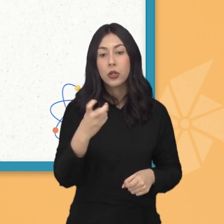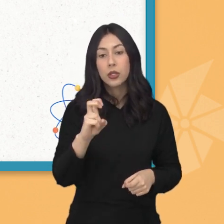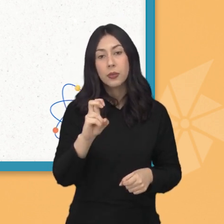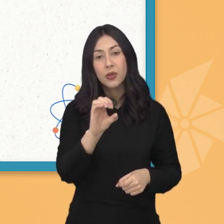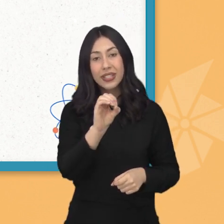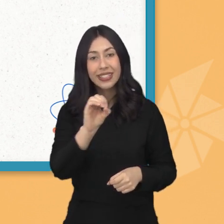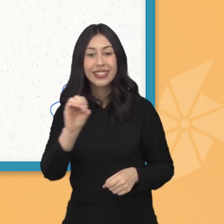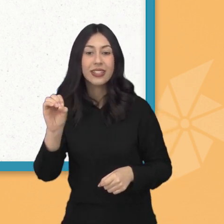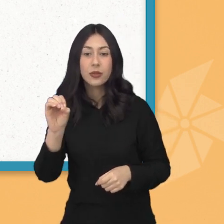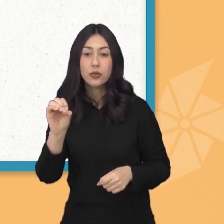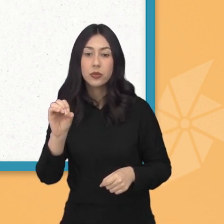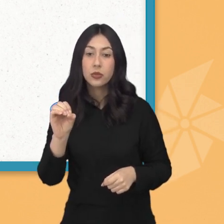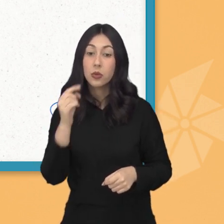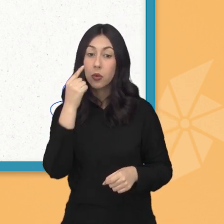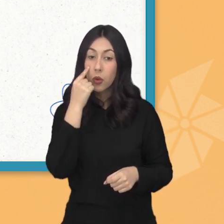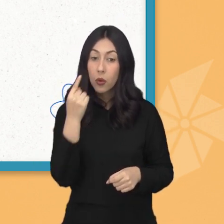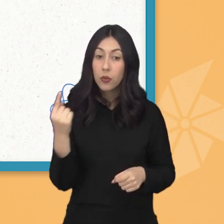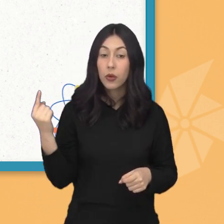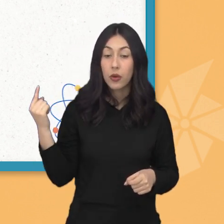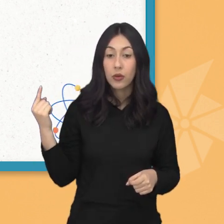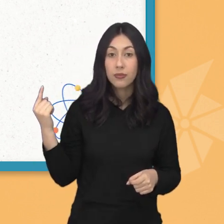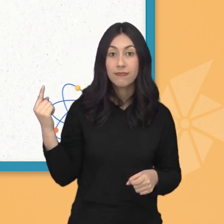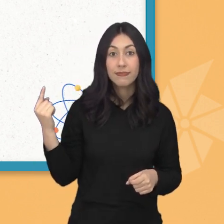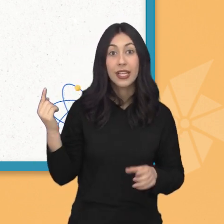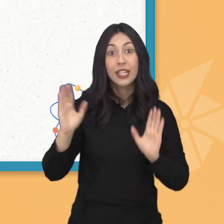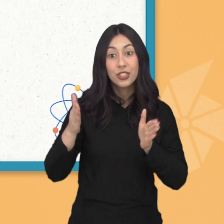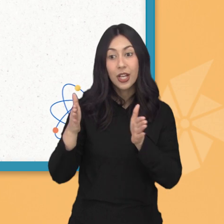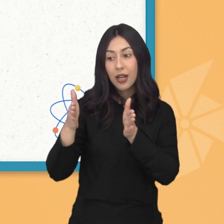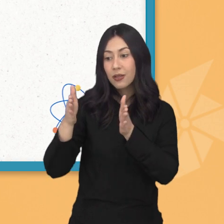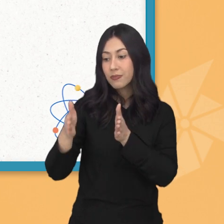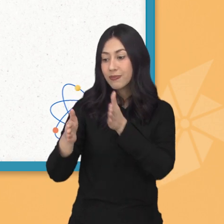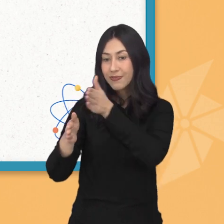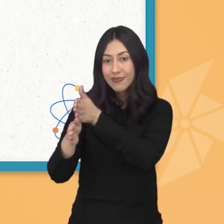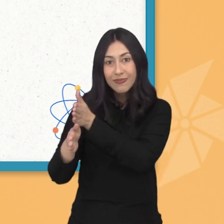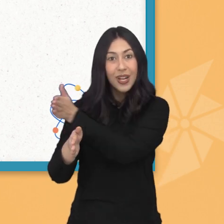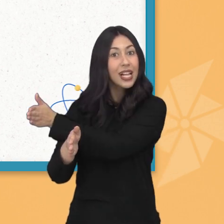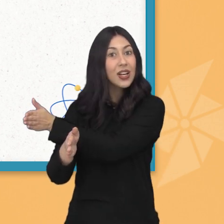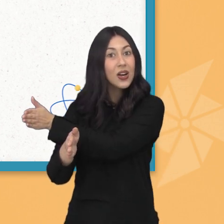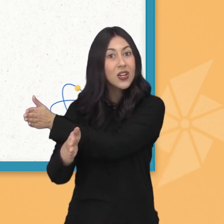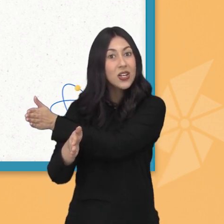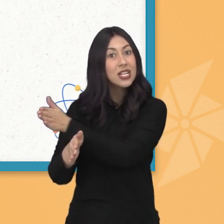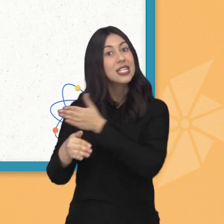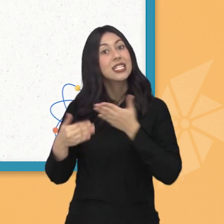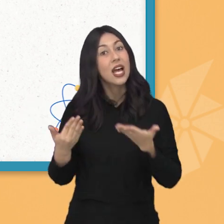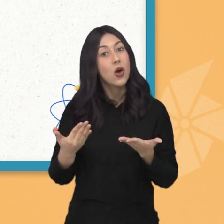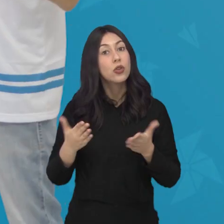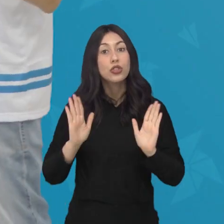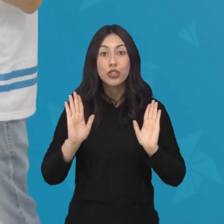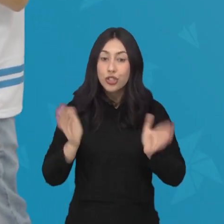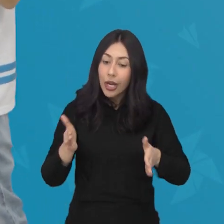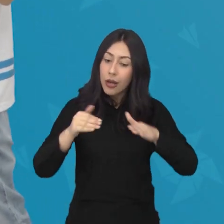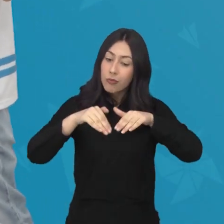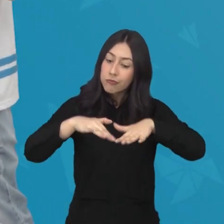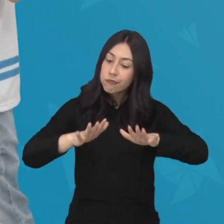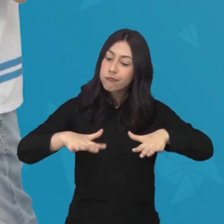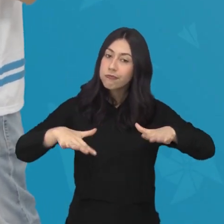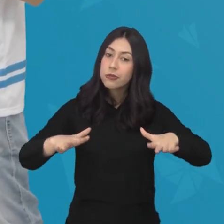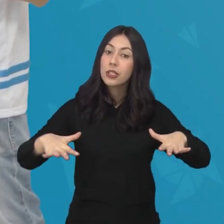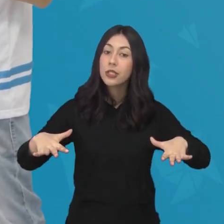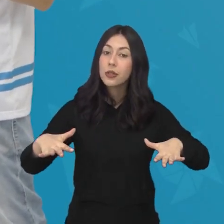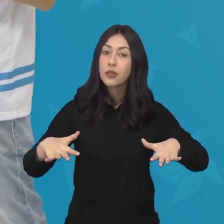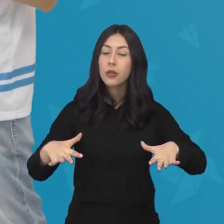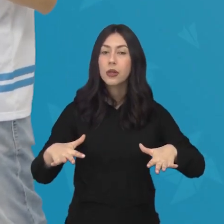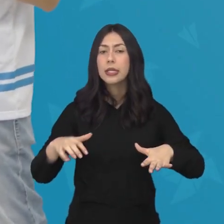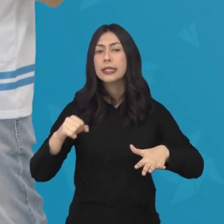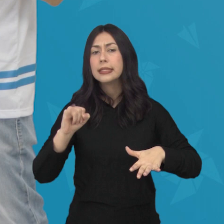2500 graus Celsius, né, a quarta temperatura. Ele já está acima do seu ponto de fusão, então ele pode estar em estado líquido. Mas se você